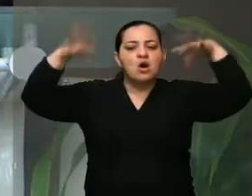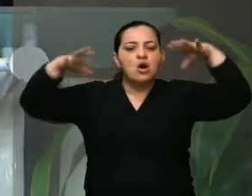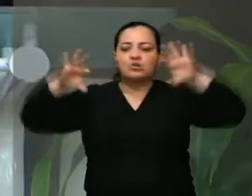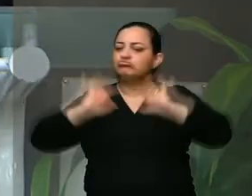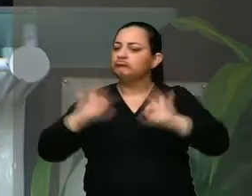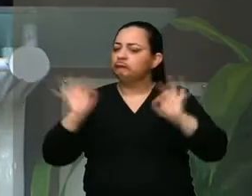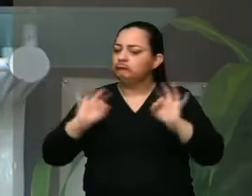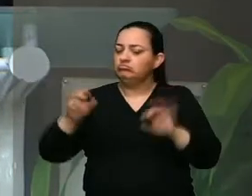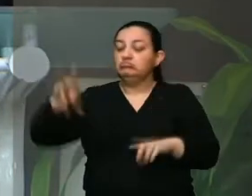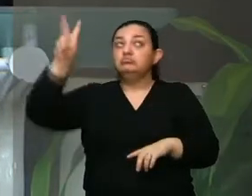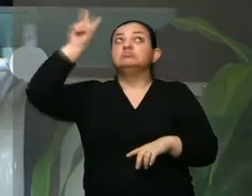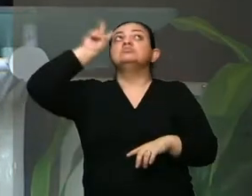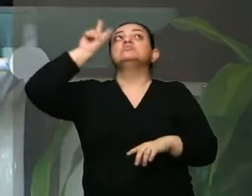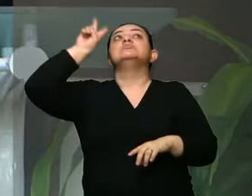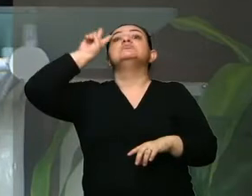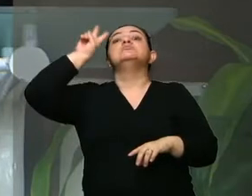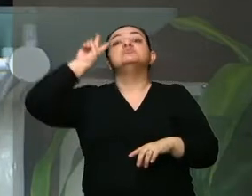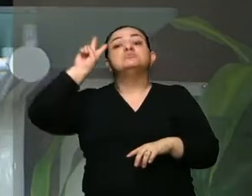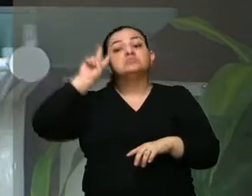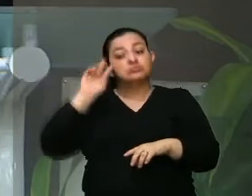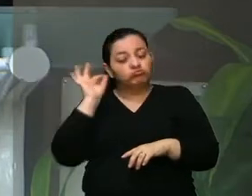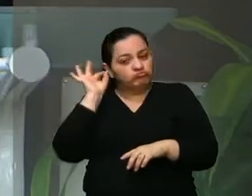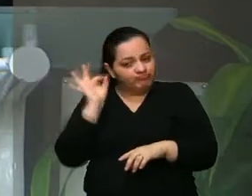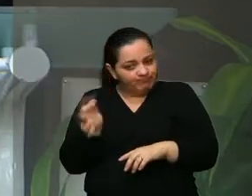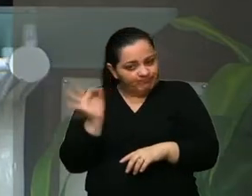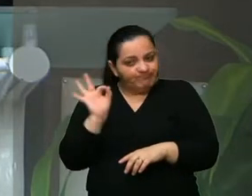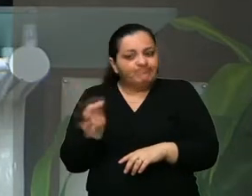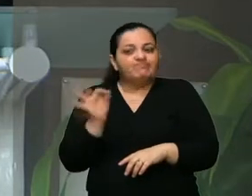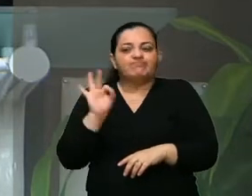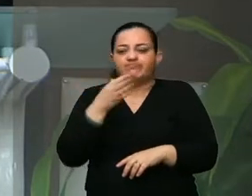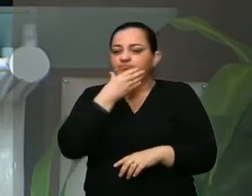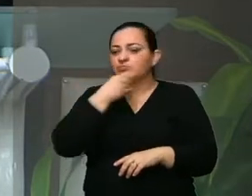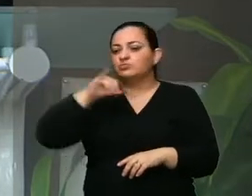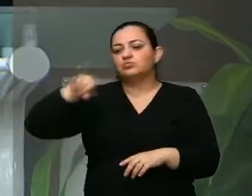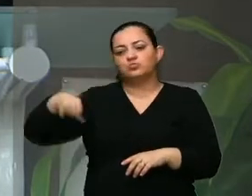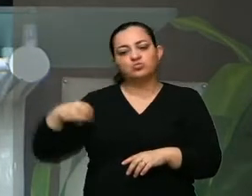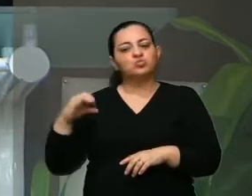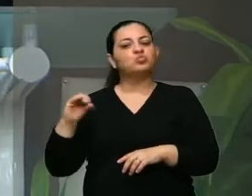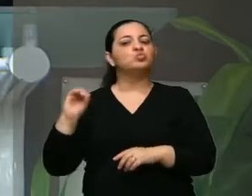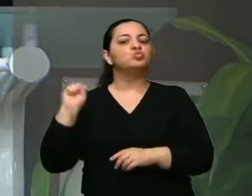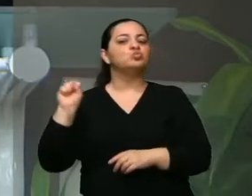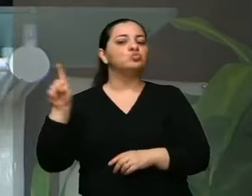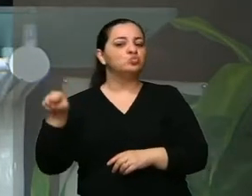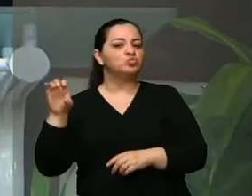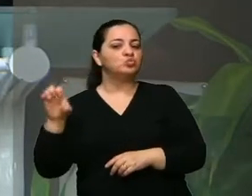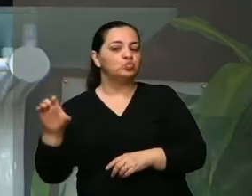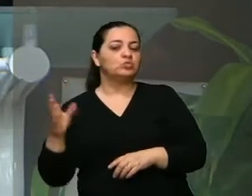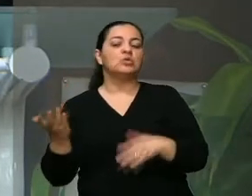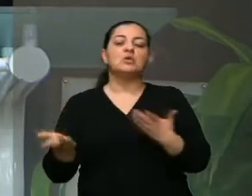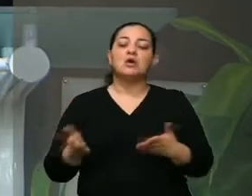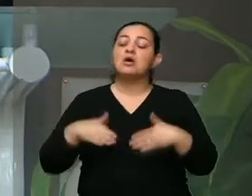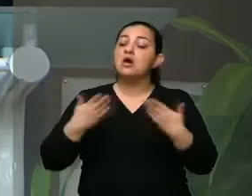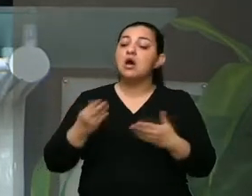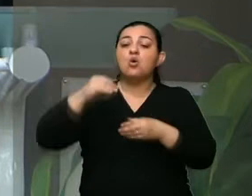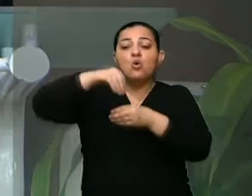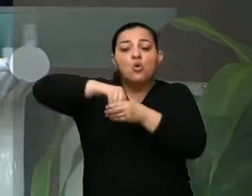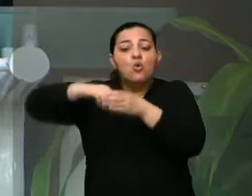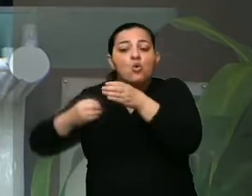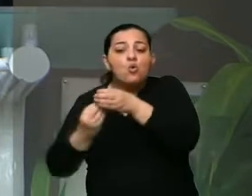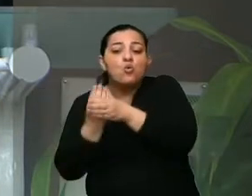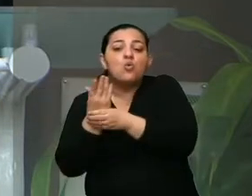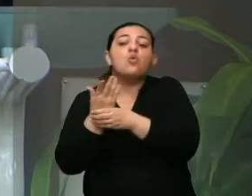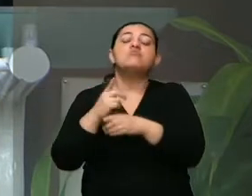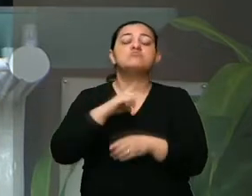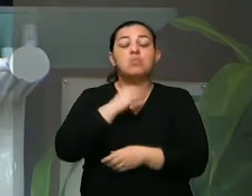aí eles lembraram a tava certo josé então não se planta no tempo da fartura